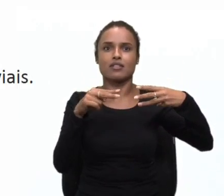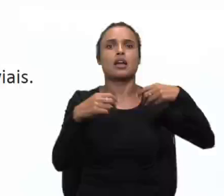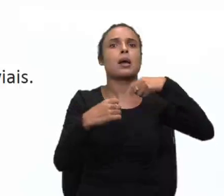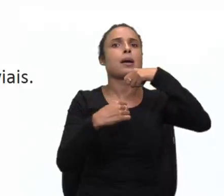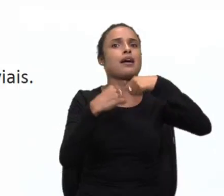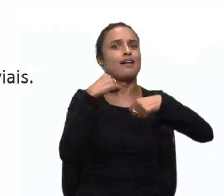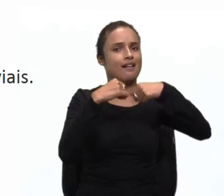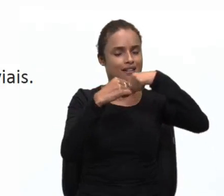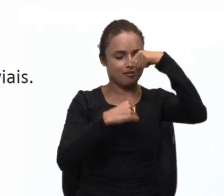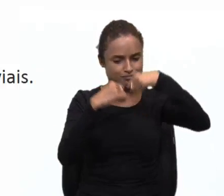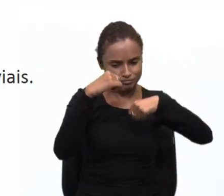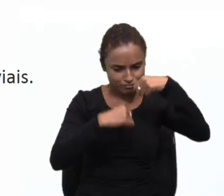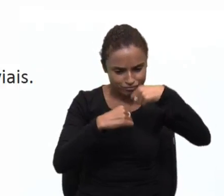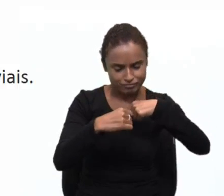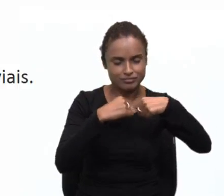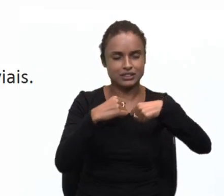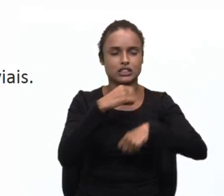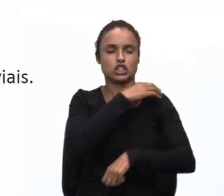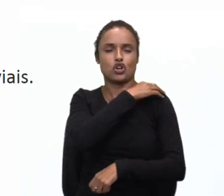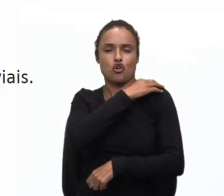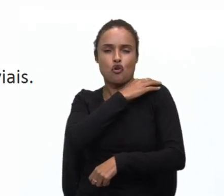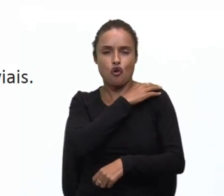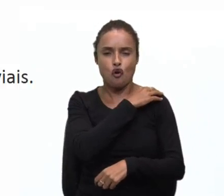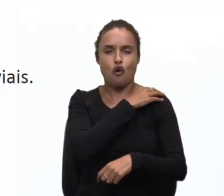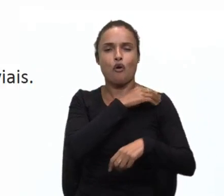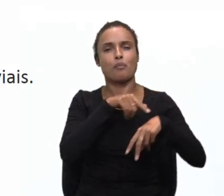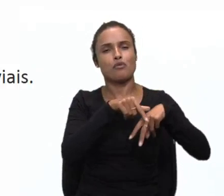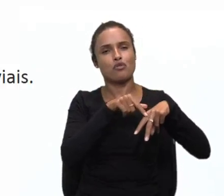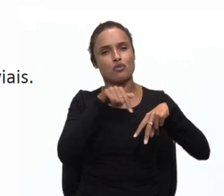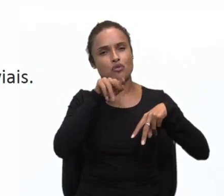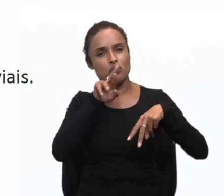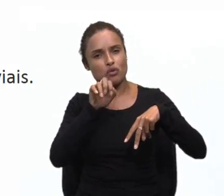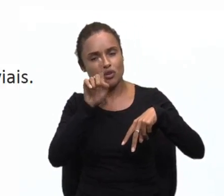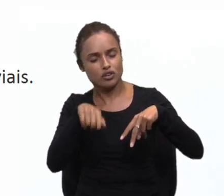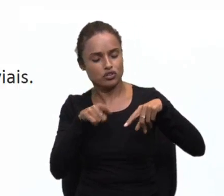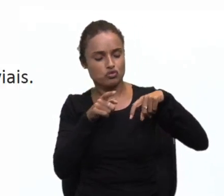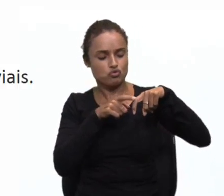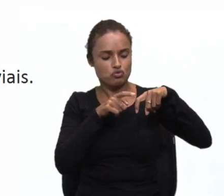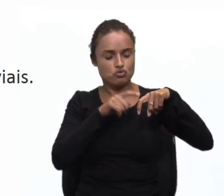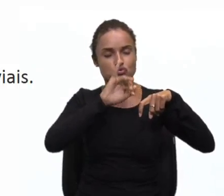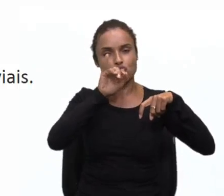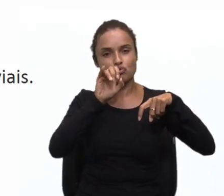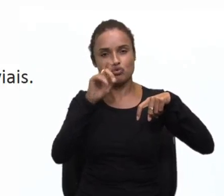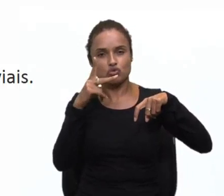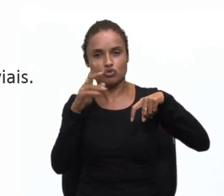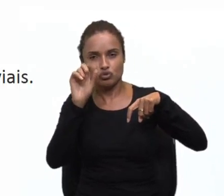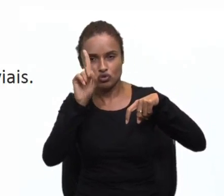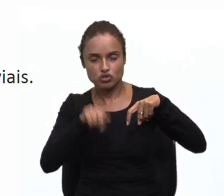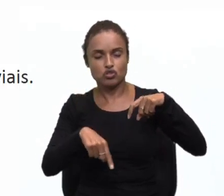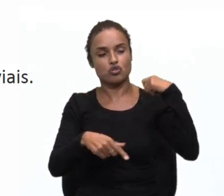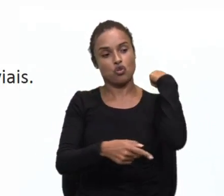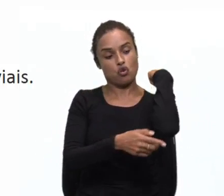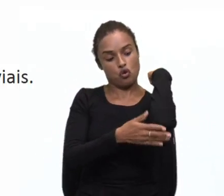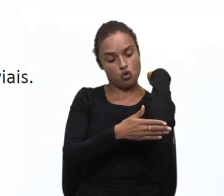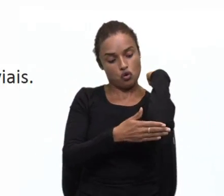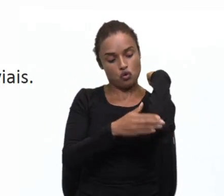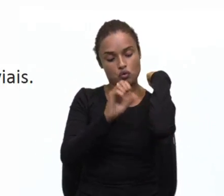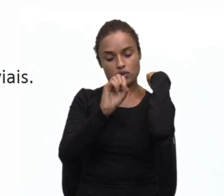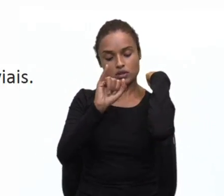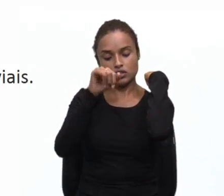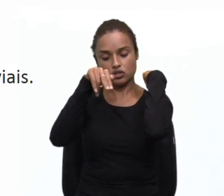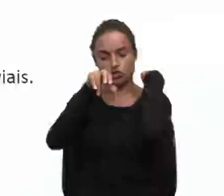pedir. Tá? Que nós temos o ombro, nós temos o quadril, nós temos o joelho, nós temos o tornozelo. Você tem um monte de articulação